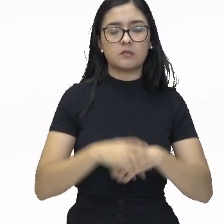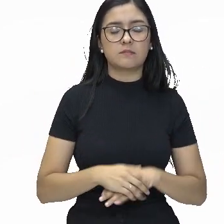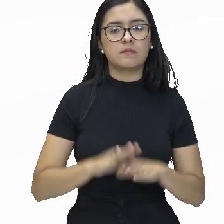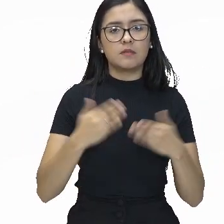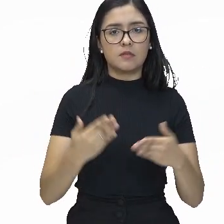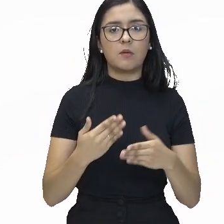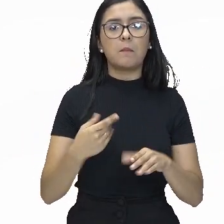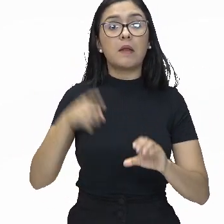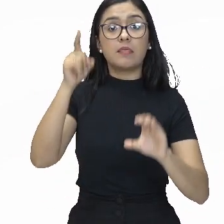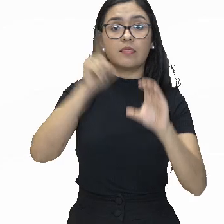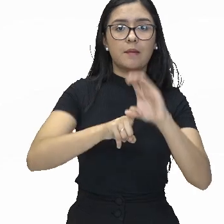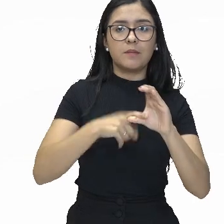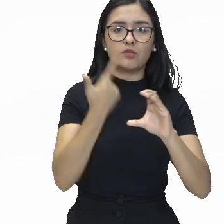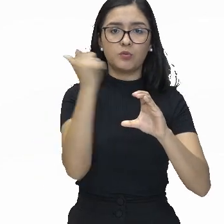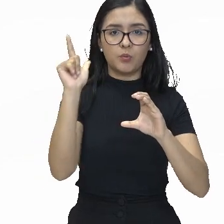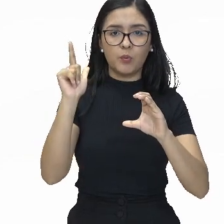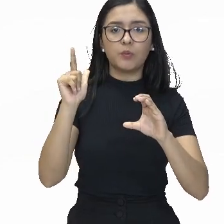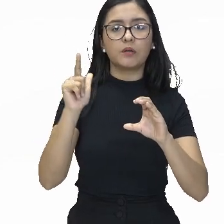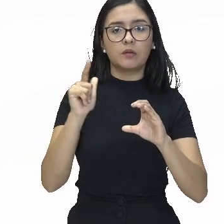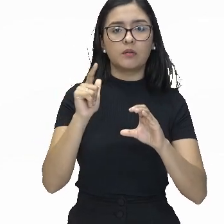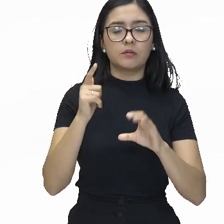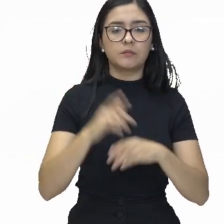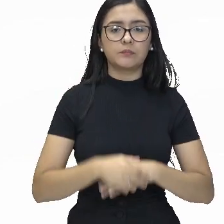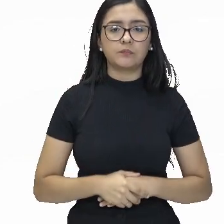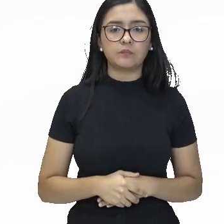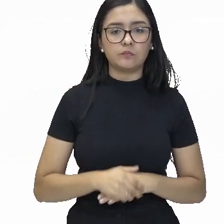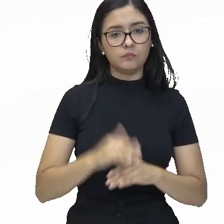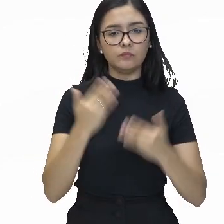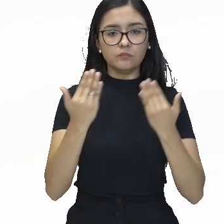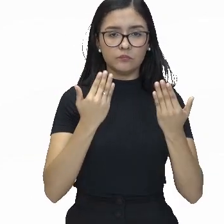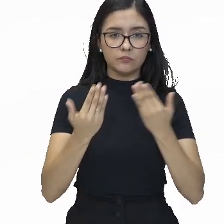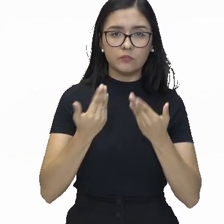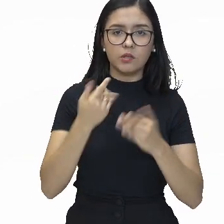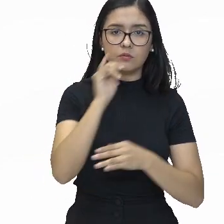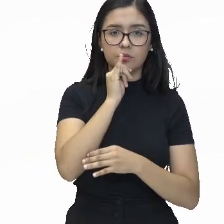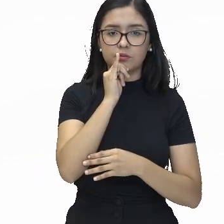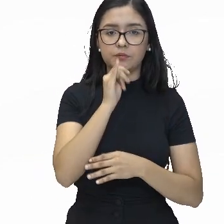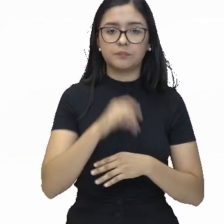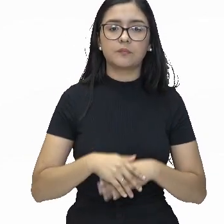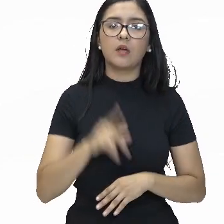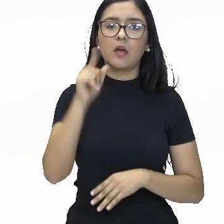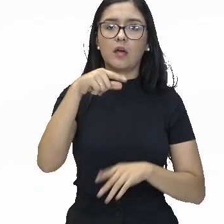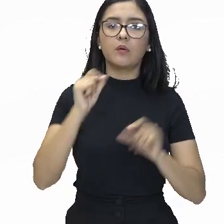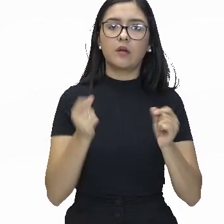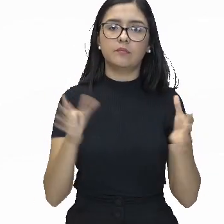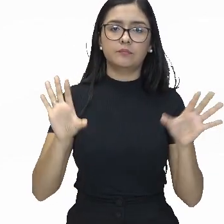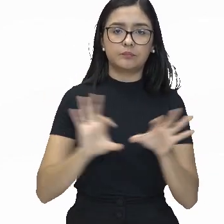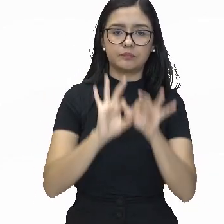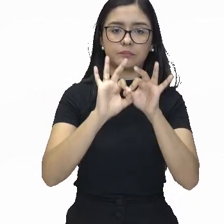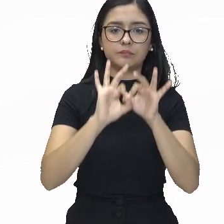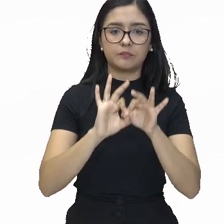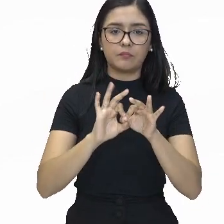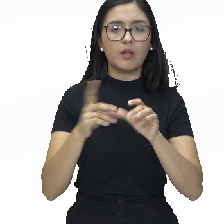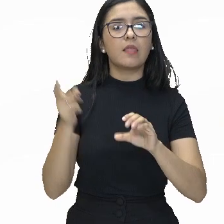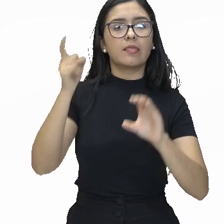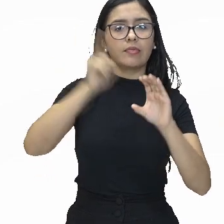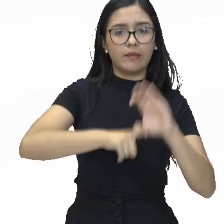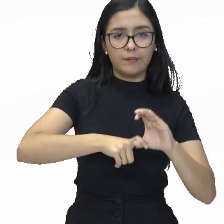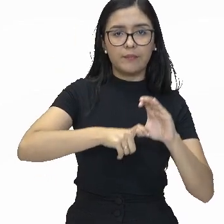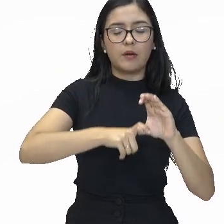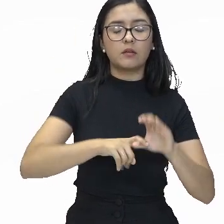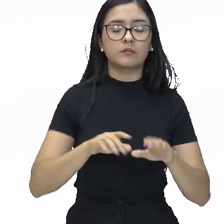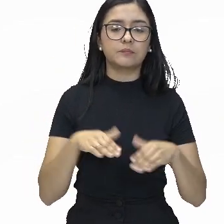porque ele depende daquela outra pessoa, né? Ele é submisso a outra pessoa. Então, essa